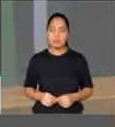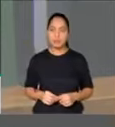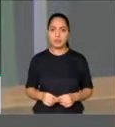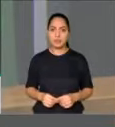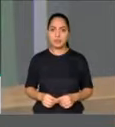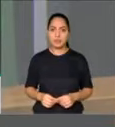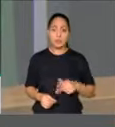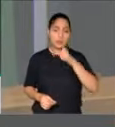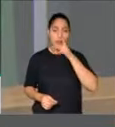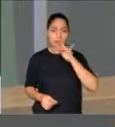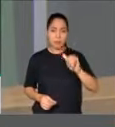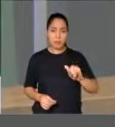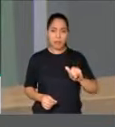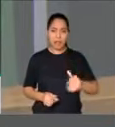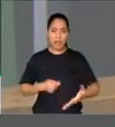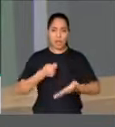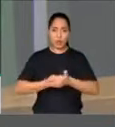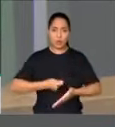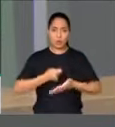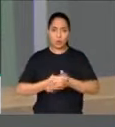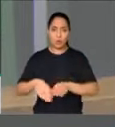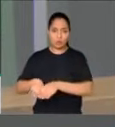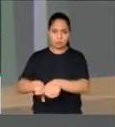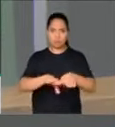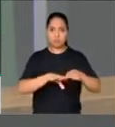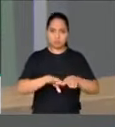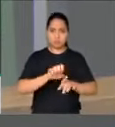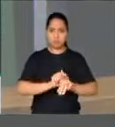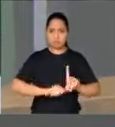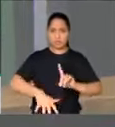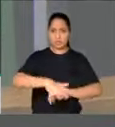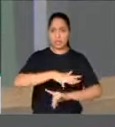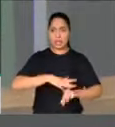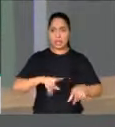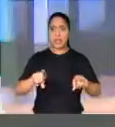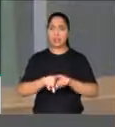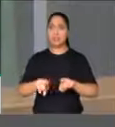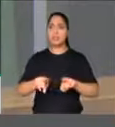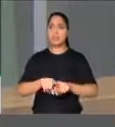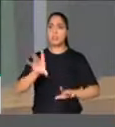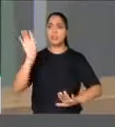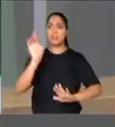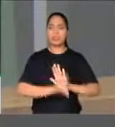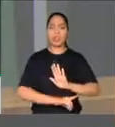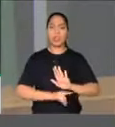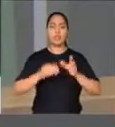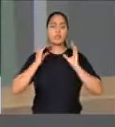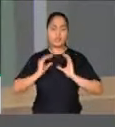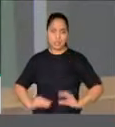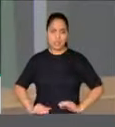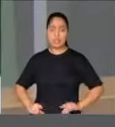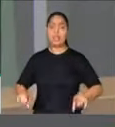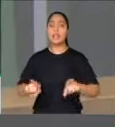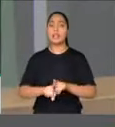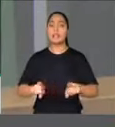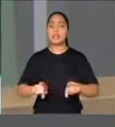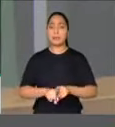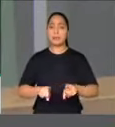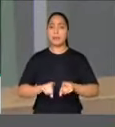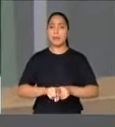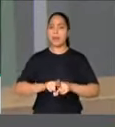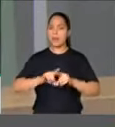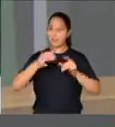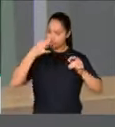Meu pai é um homem que luta muito pela inclusão social, pelo direito à cidadania, à